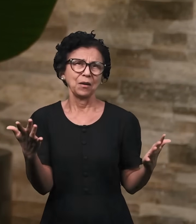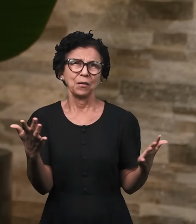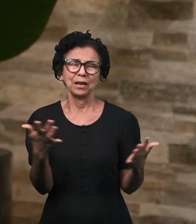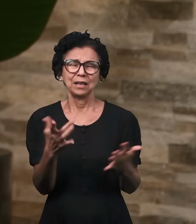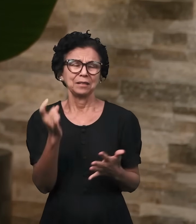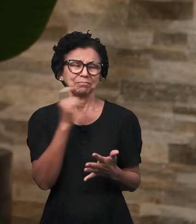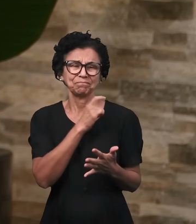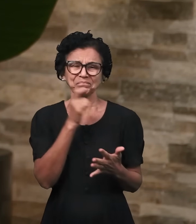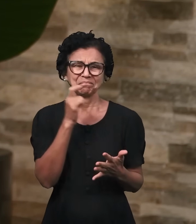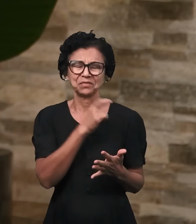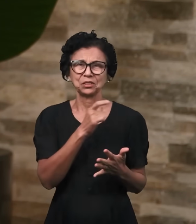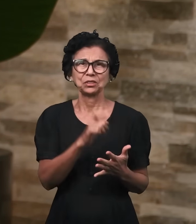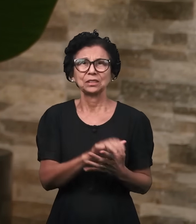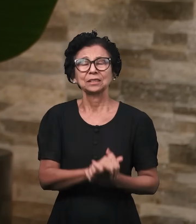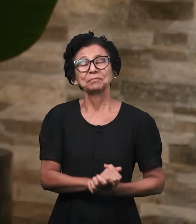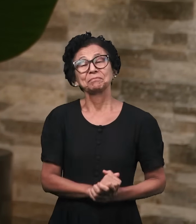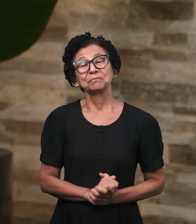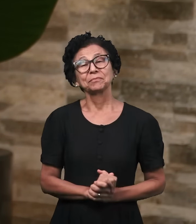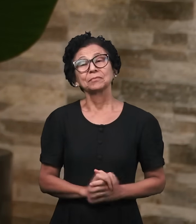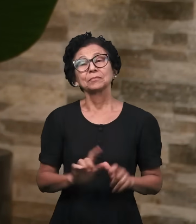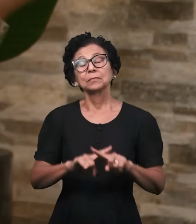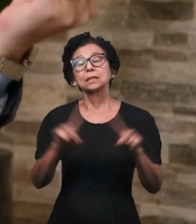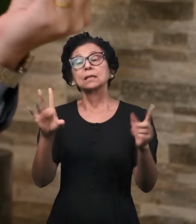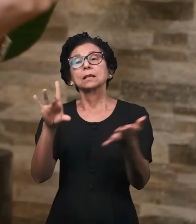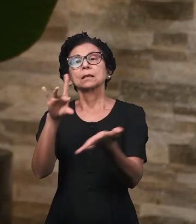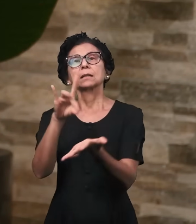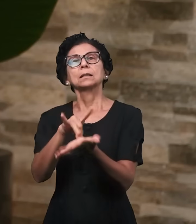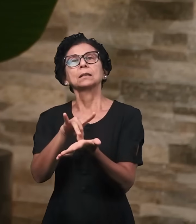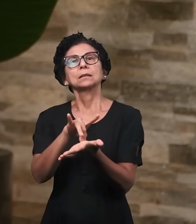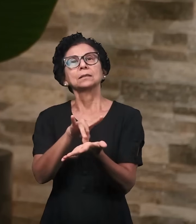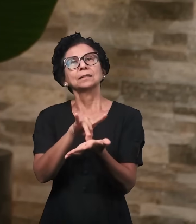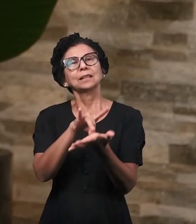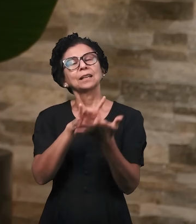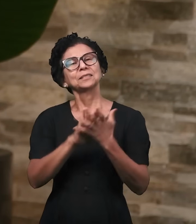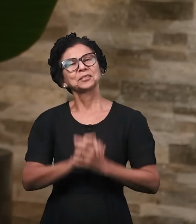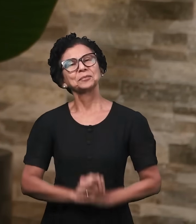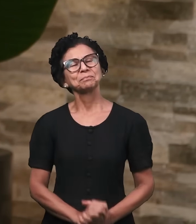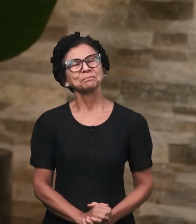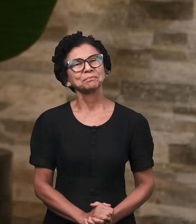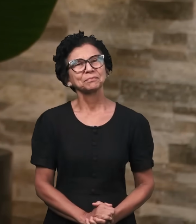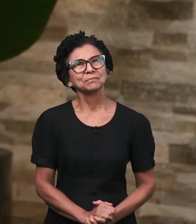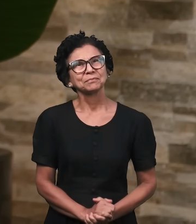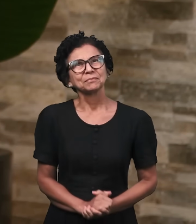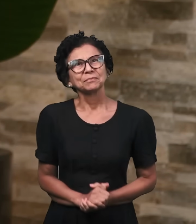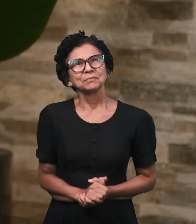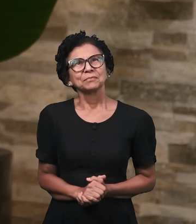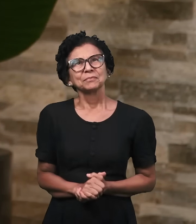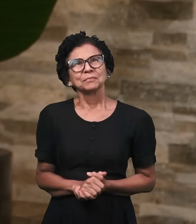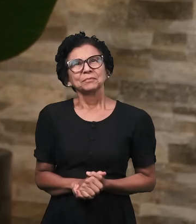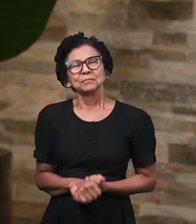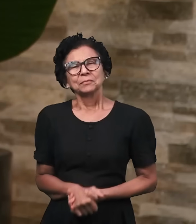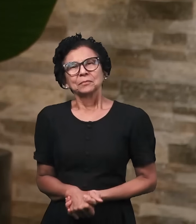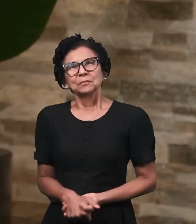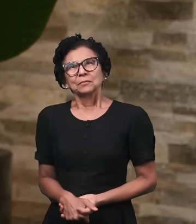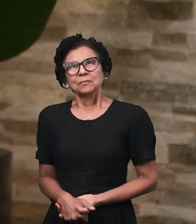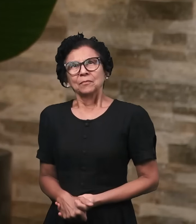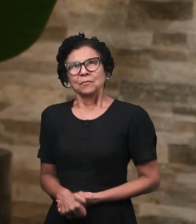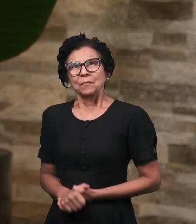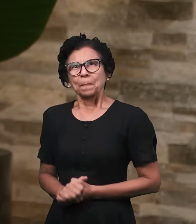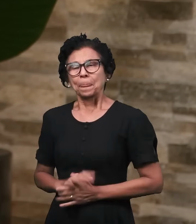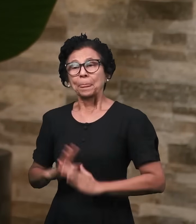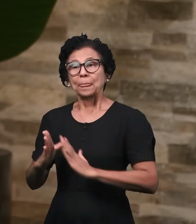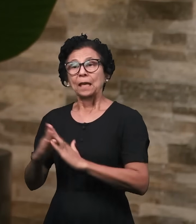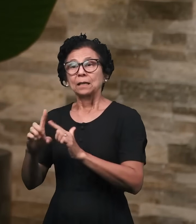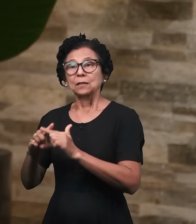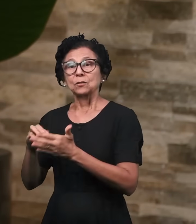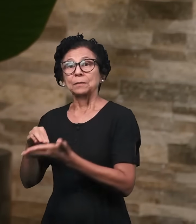equivocada, quando na verdade, crescendo na Igreja Cristã Maranata, é crescer sendo plantado como uma